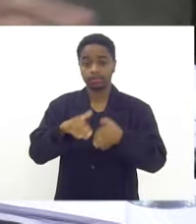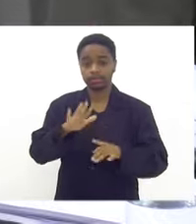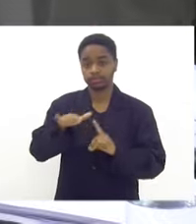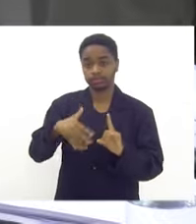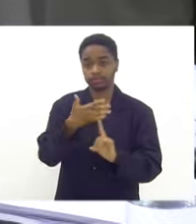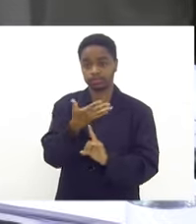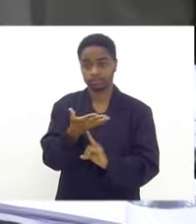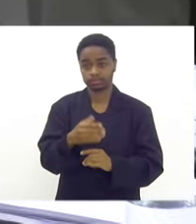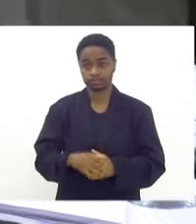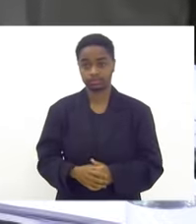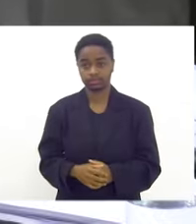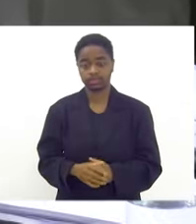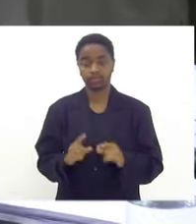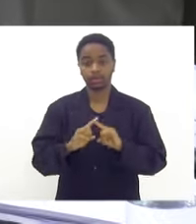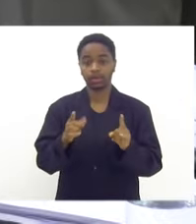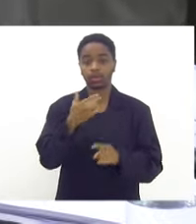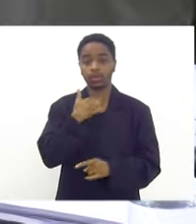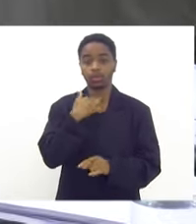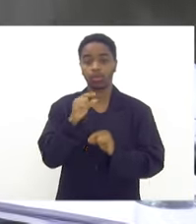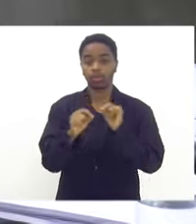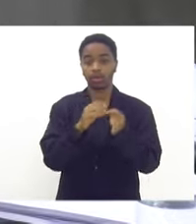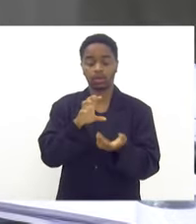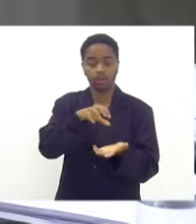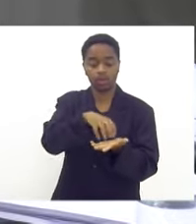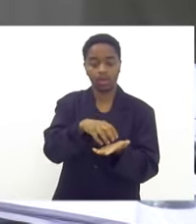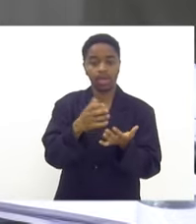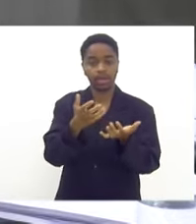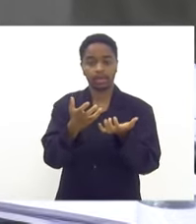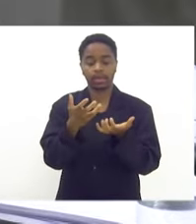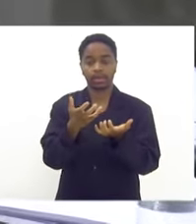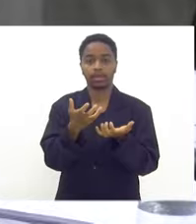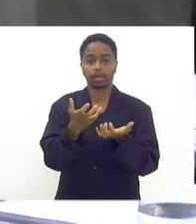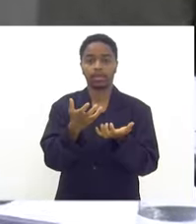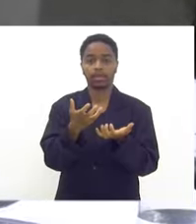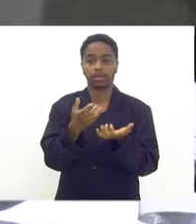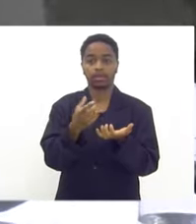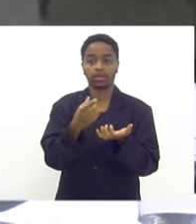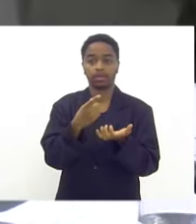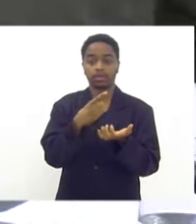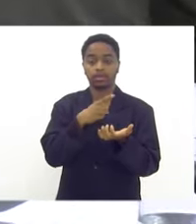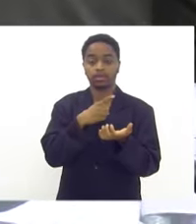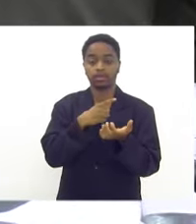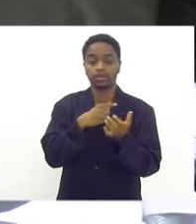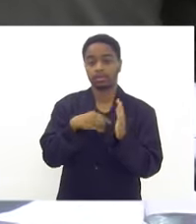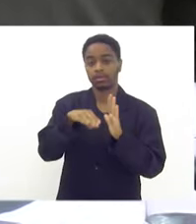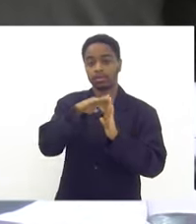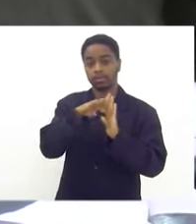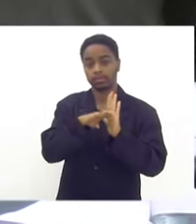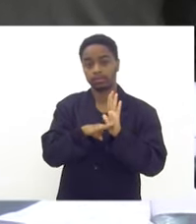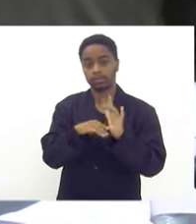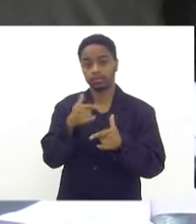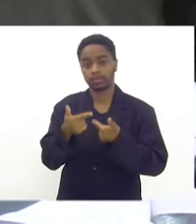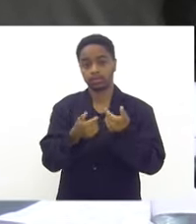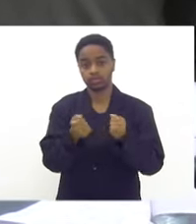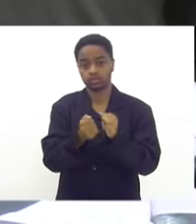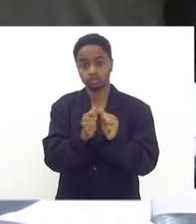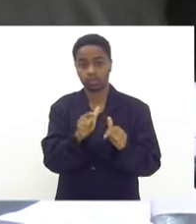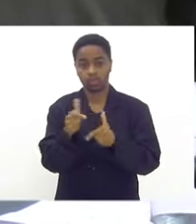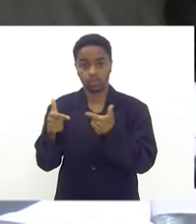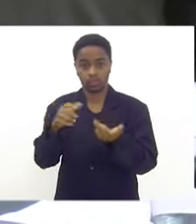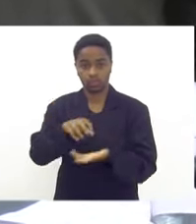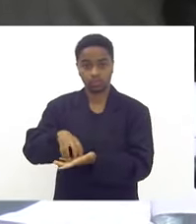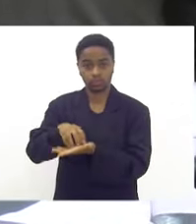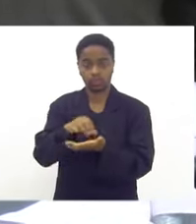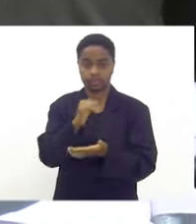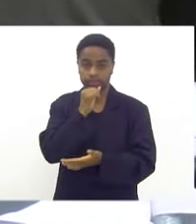fiscalizar o que não pode é um órgão que teria por meta por prioridade até trabalhando em conjunto com outros órgãos por exemplo junto